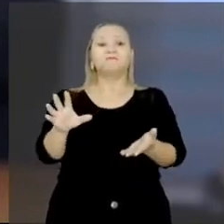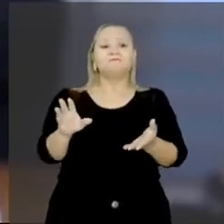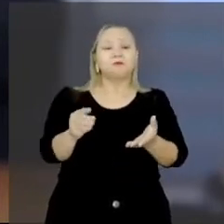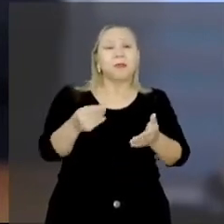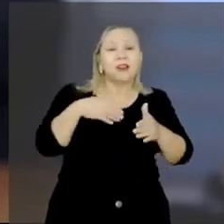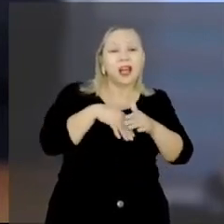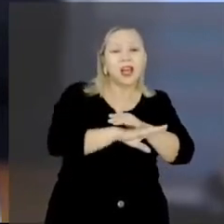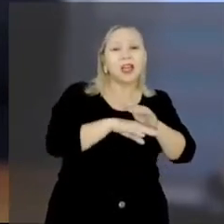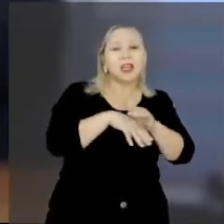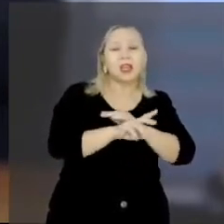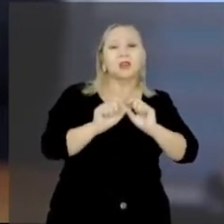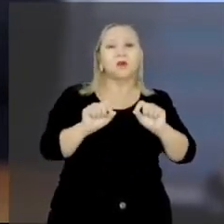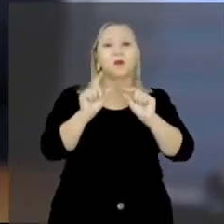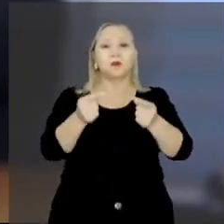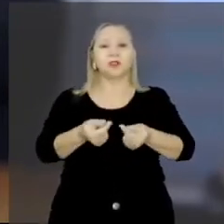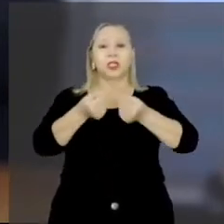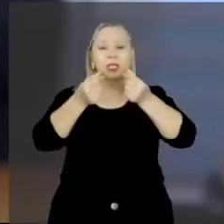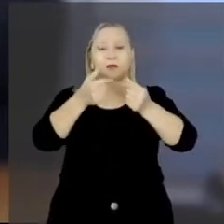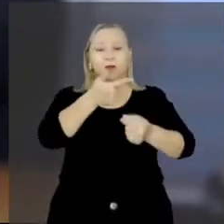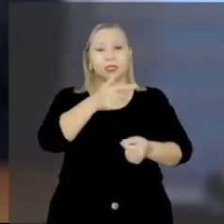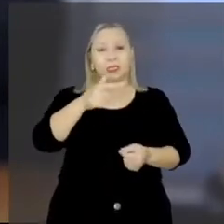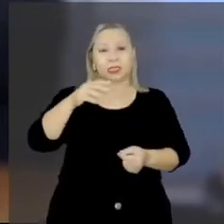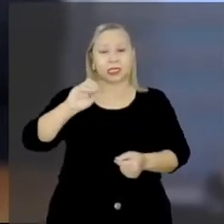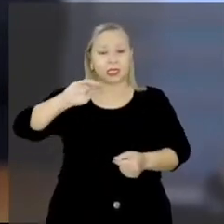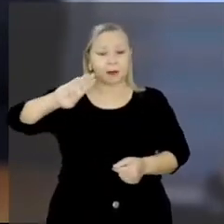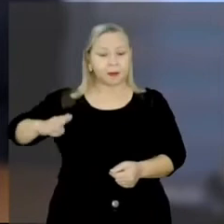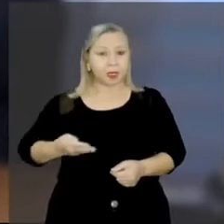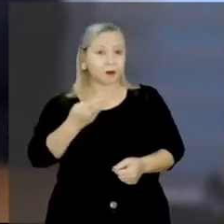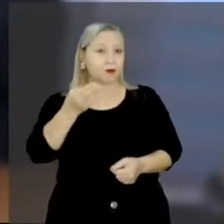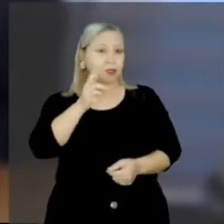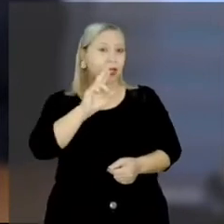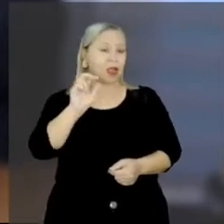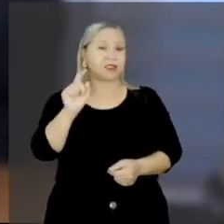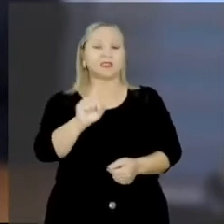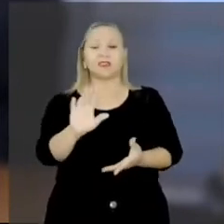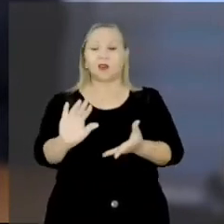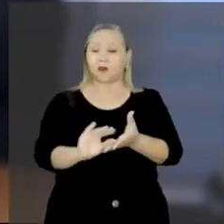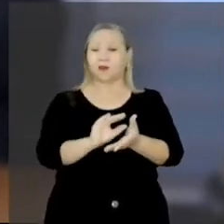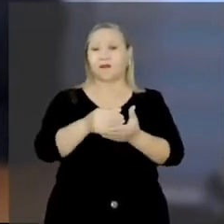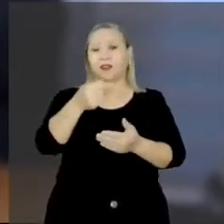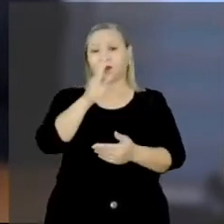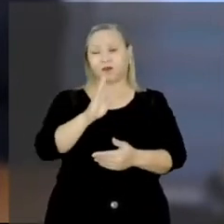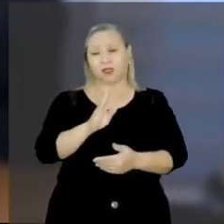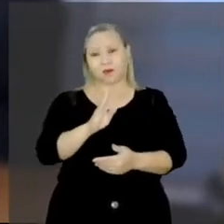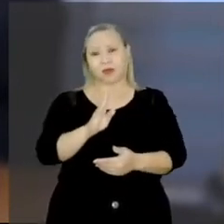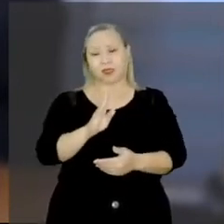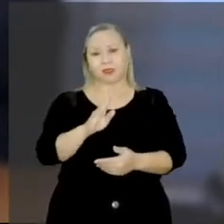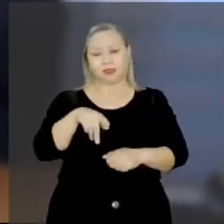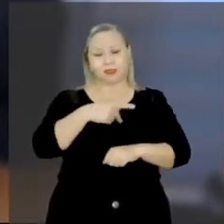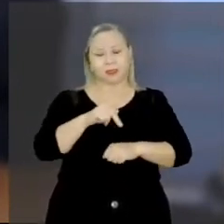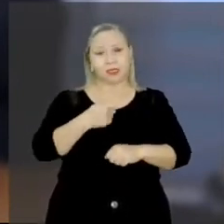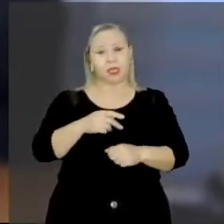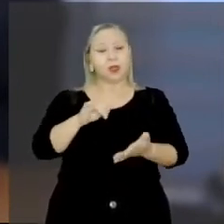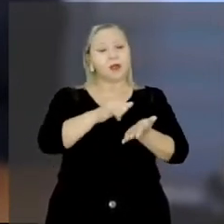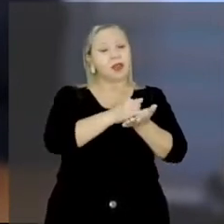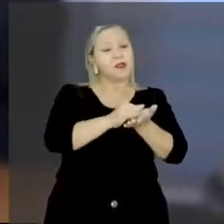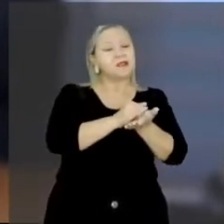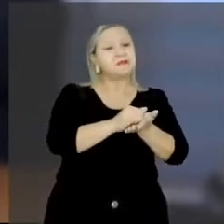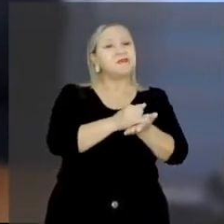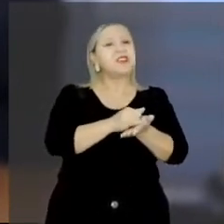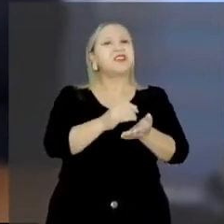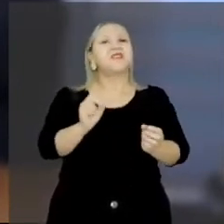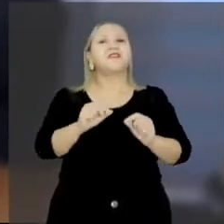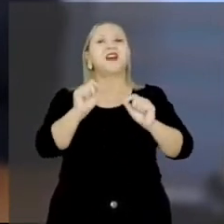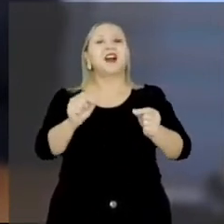Petrobras, a indústria de óleo e gás, a indústria naval e a indústria de engenharia brasileira. Então é importante que a gente coloque muito